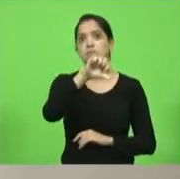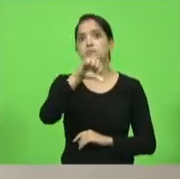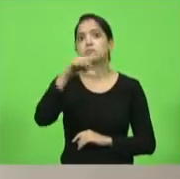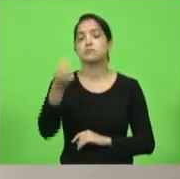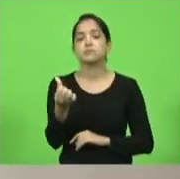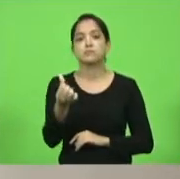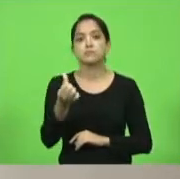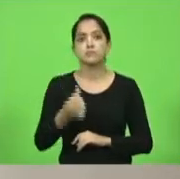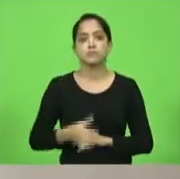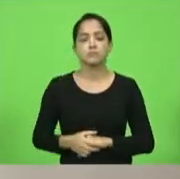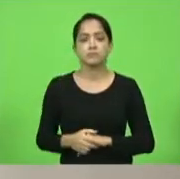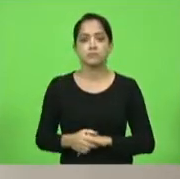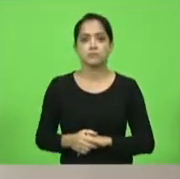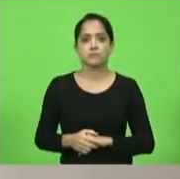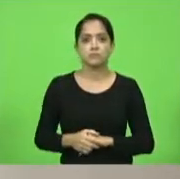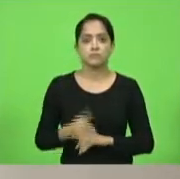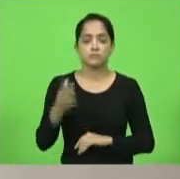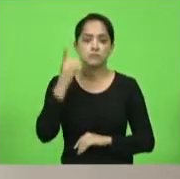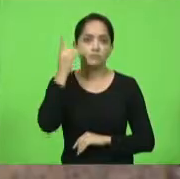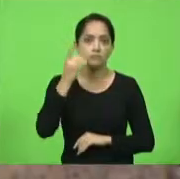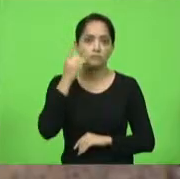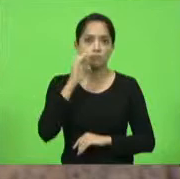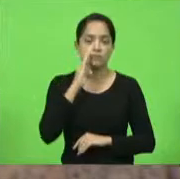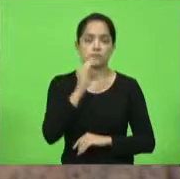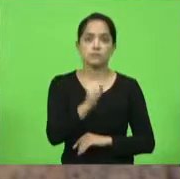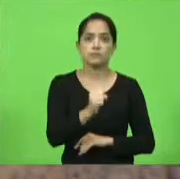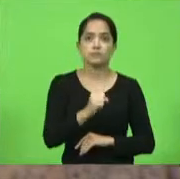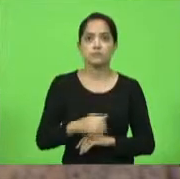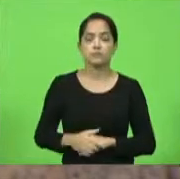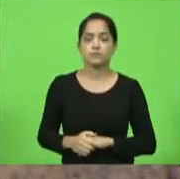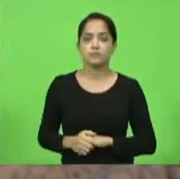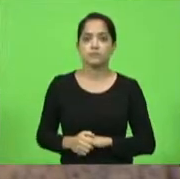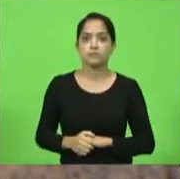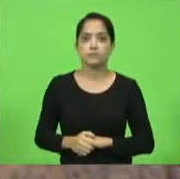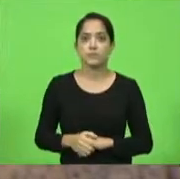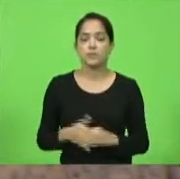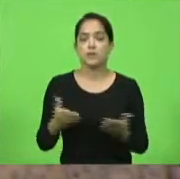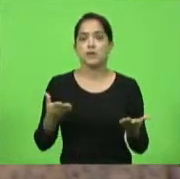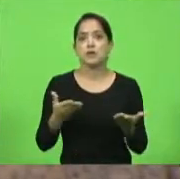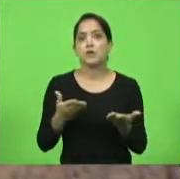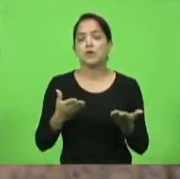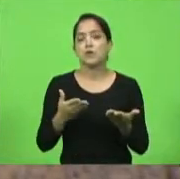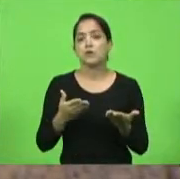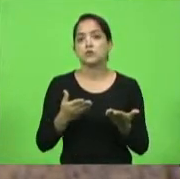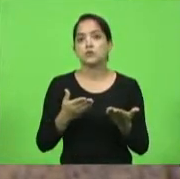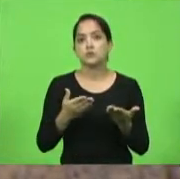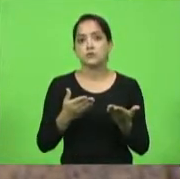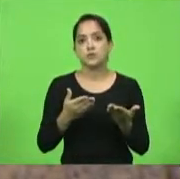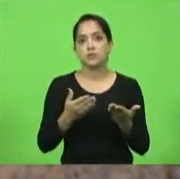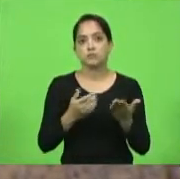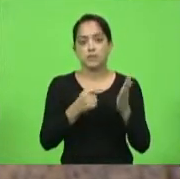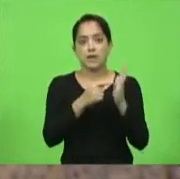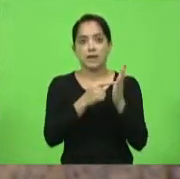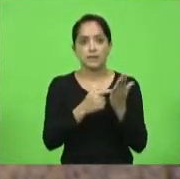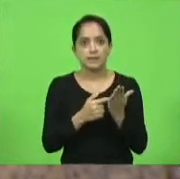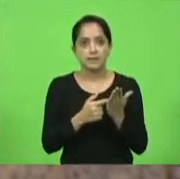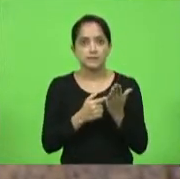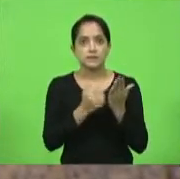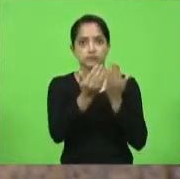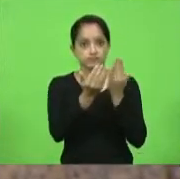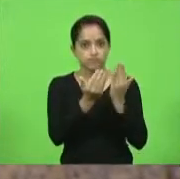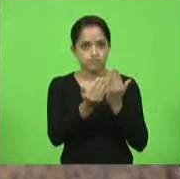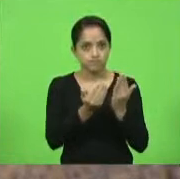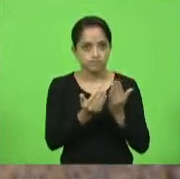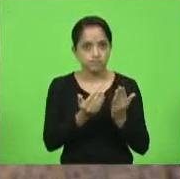151 e 163 a 196. De ordem. Pela ordem, deputado Bruno Souza. Senhor presidente, eu hoje, analisando a pauta do dia, a ordem do